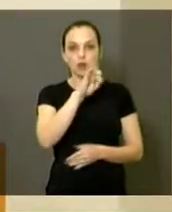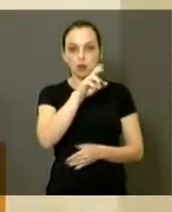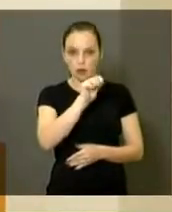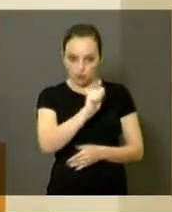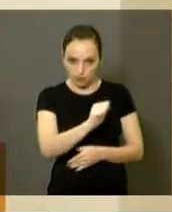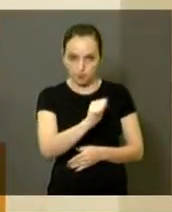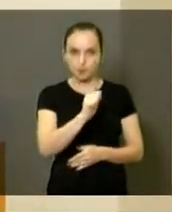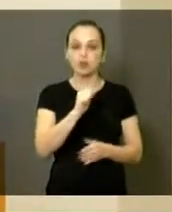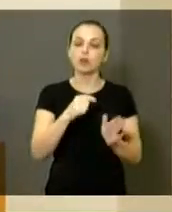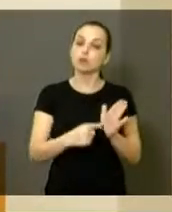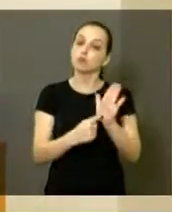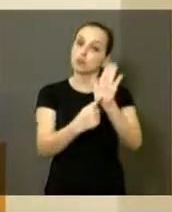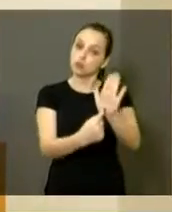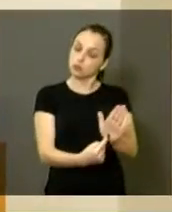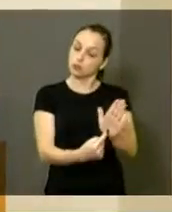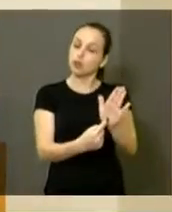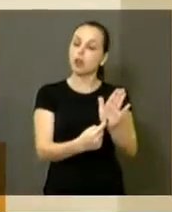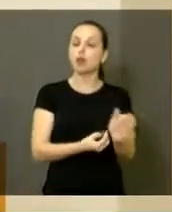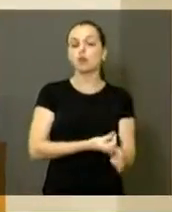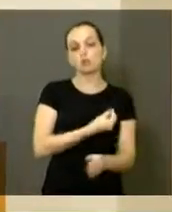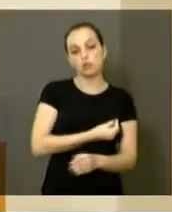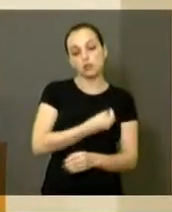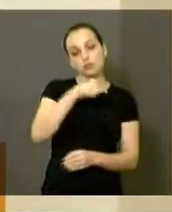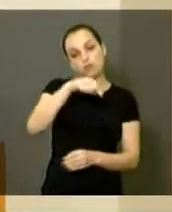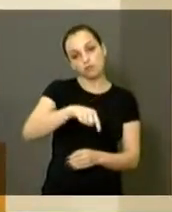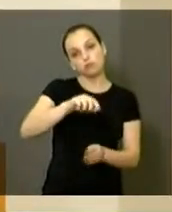sexta-feira apresentando